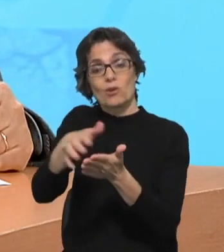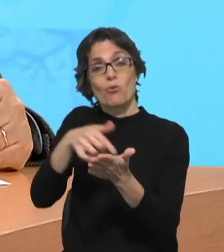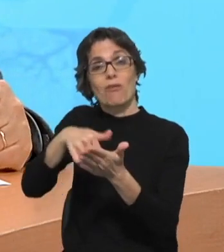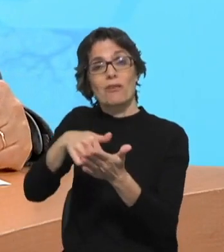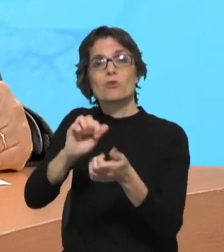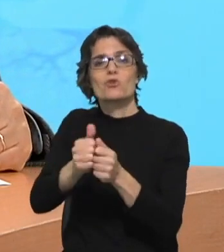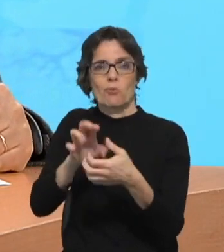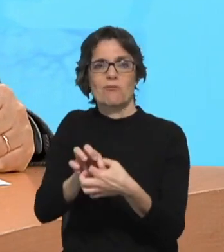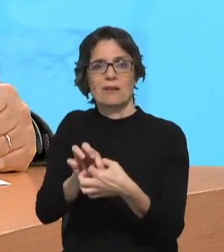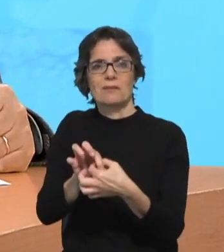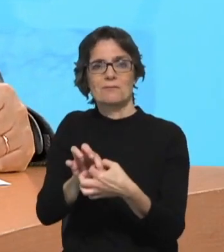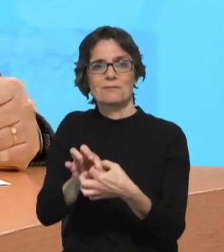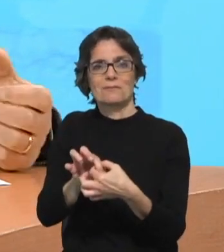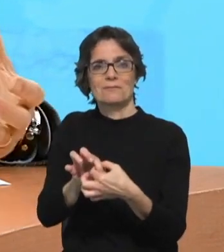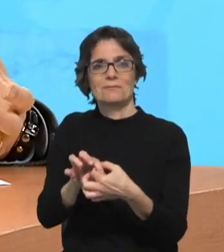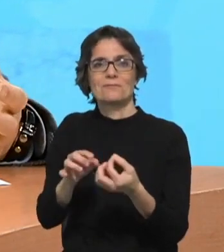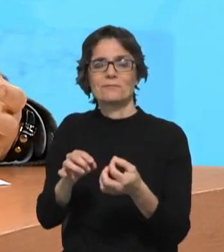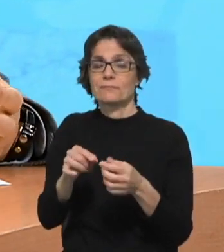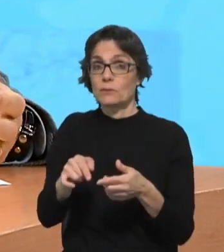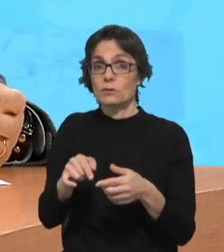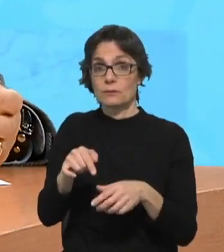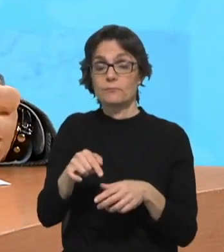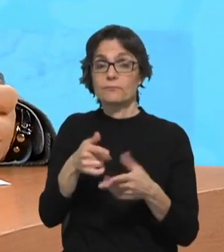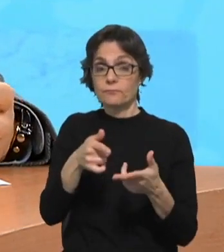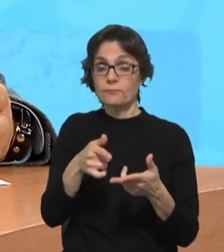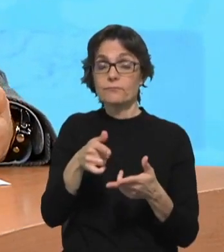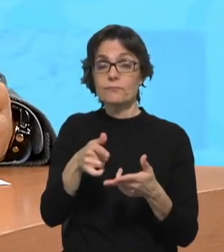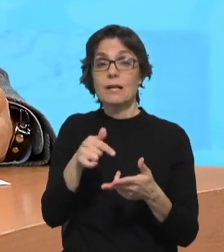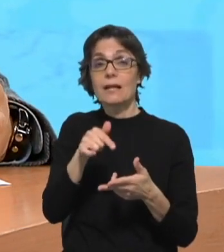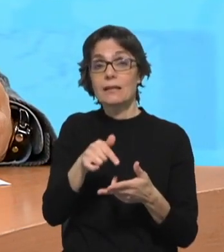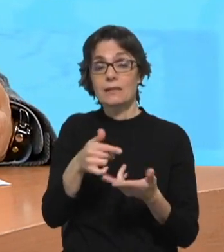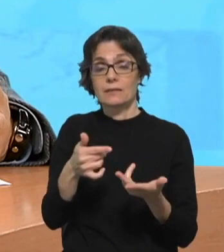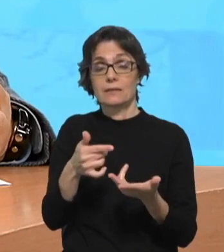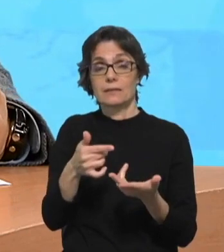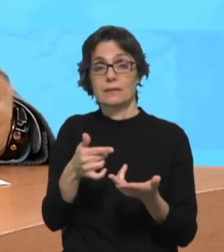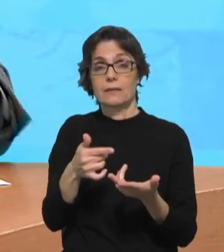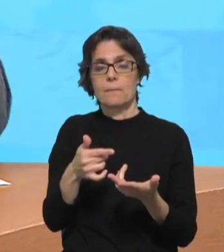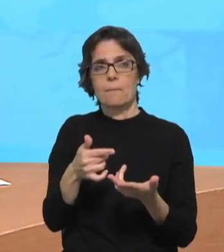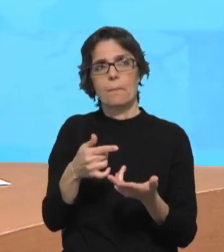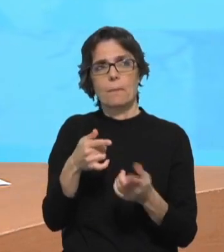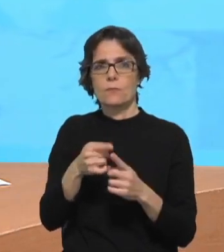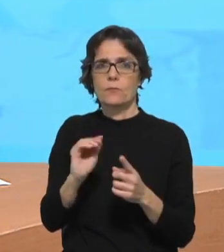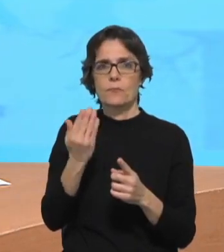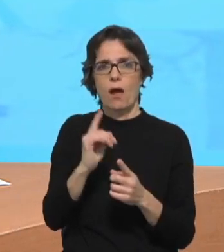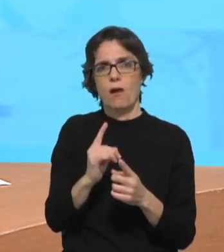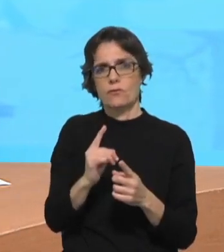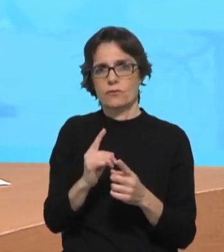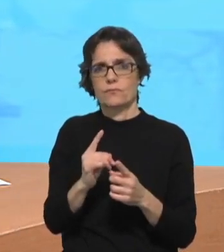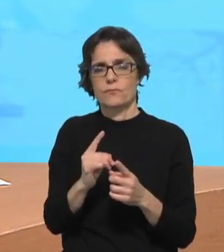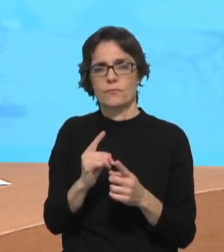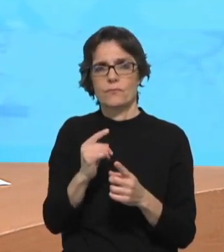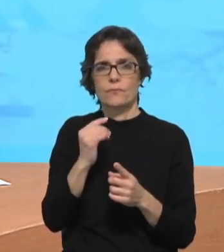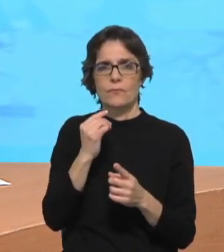facto, neste caso, esta Cátedra Manuel Sérgio, no fundo, é o modo como atualmente